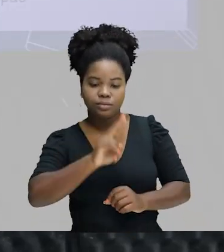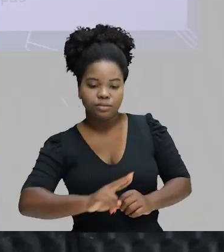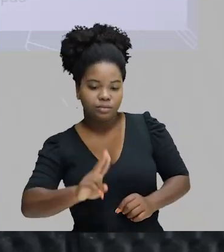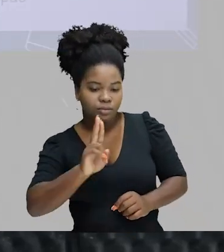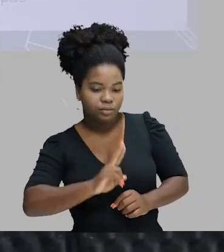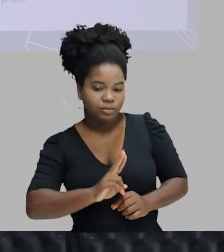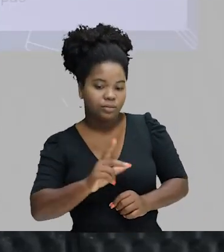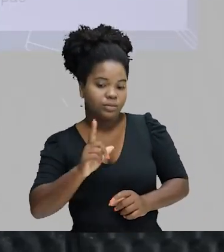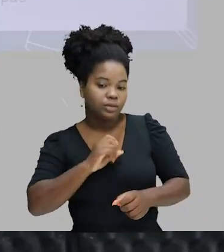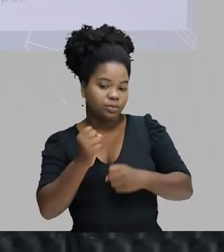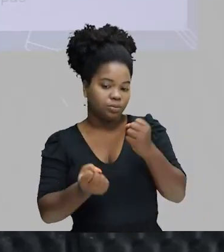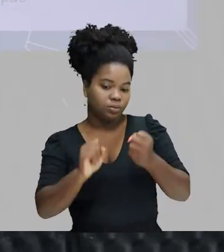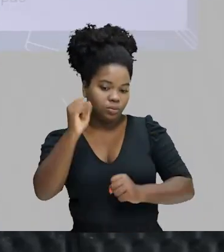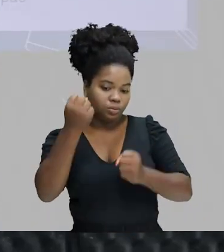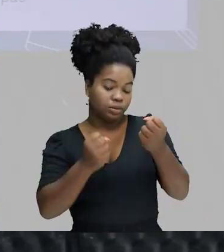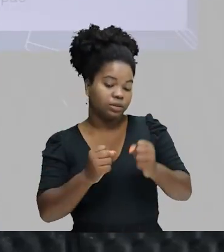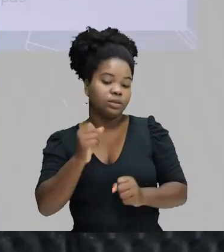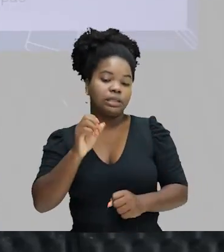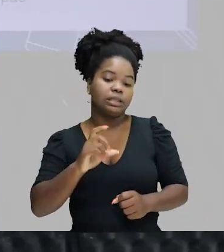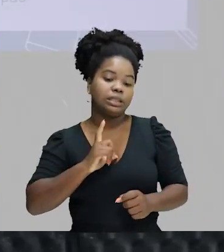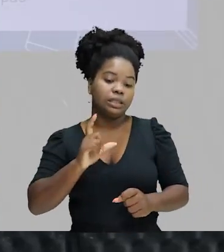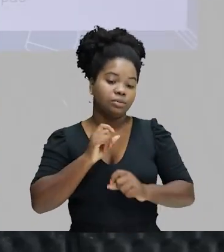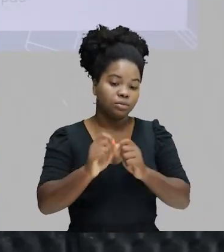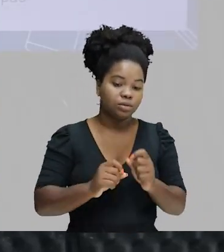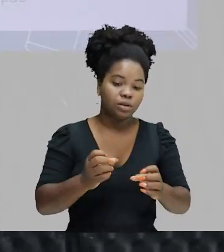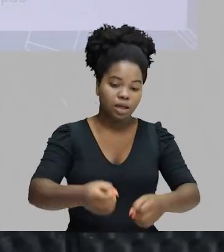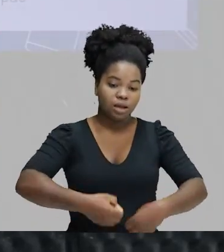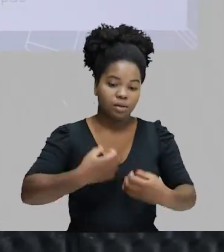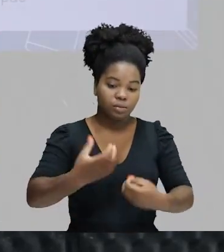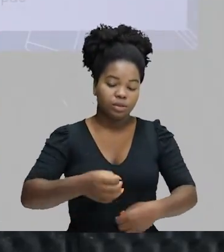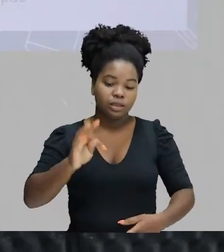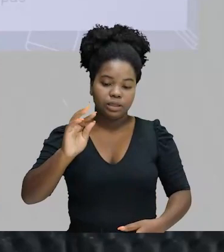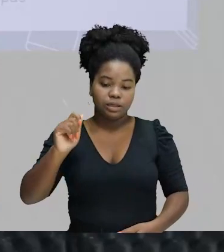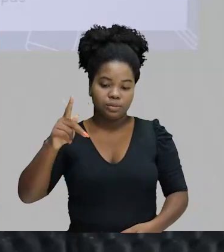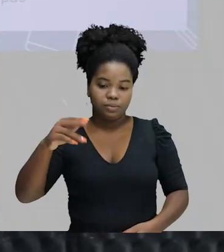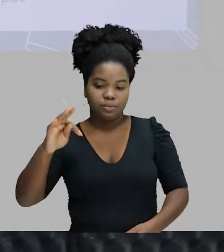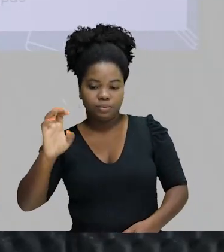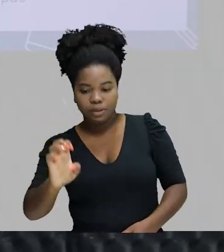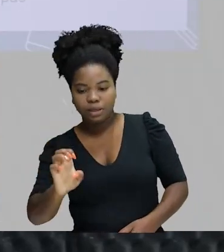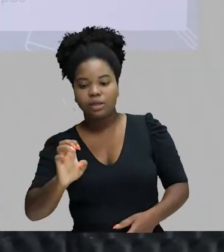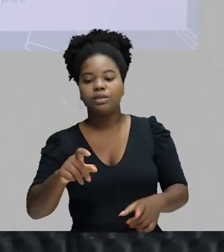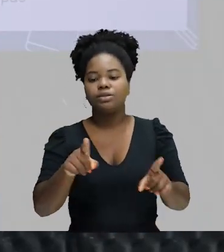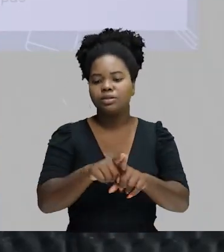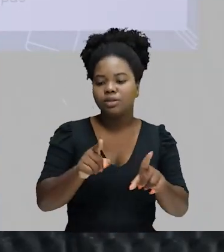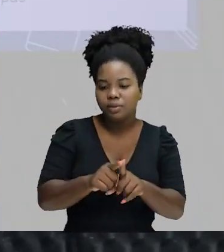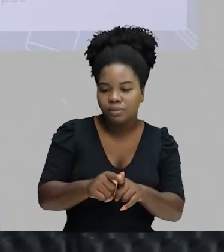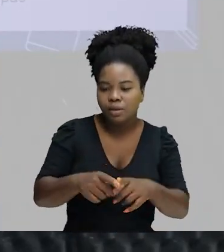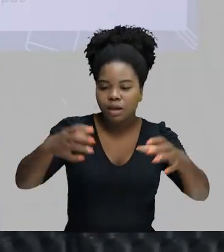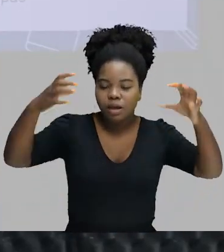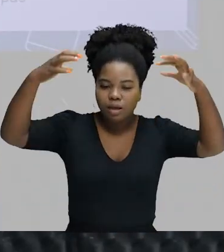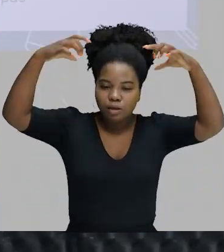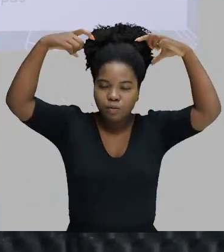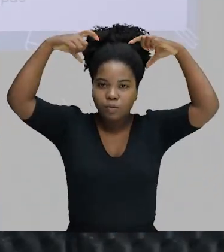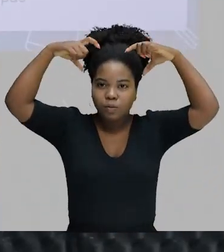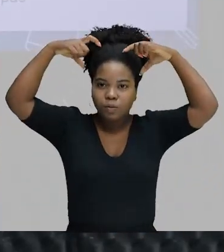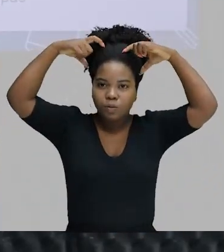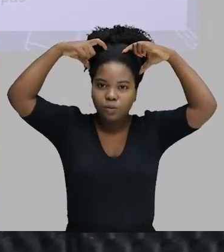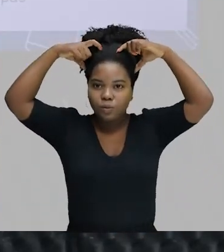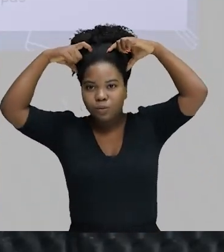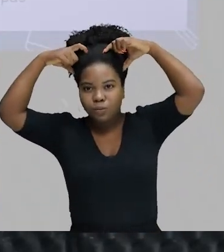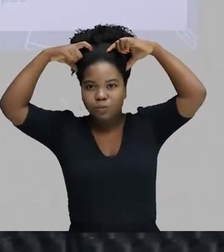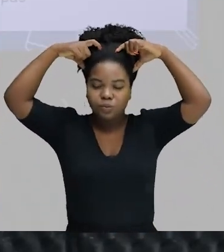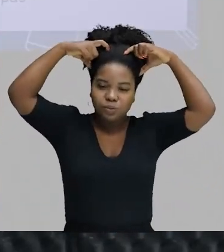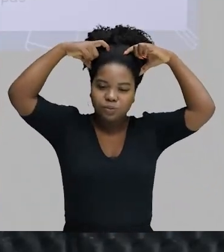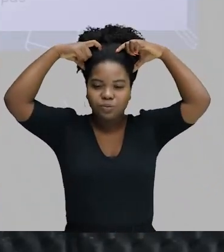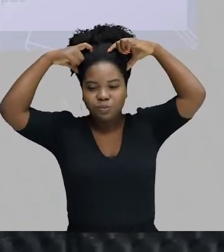aplicações está a fabricação de tapetes, carpetes, de bichos de pelúcia, aquele ursinho que você dá para